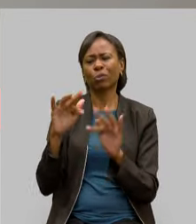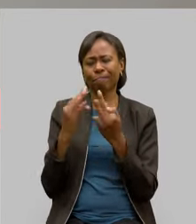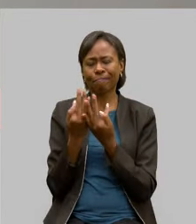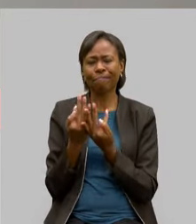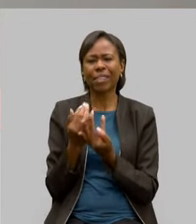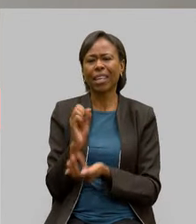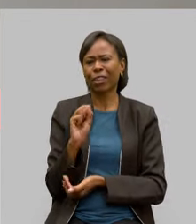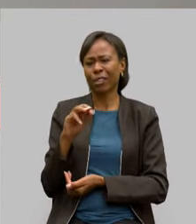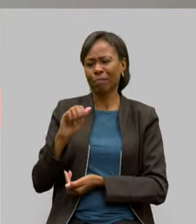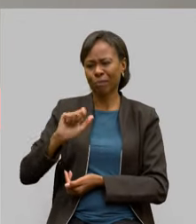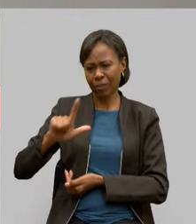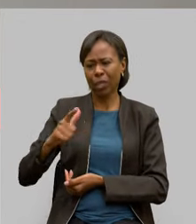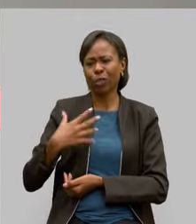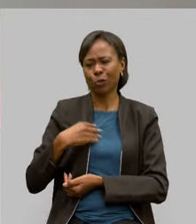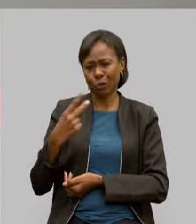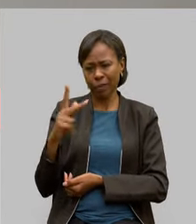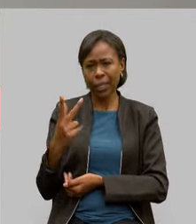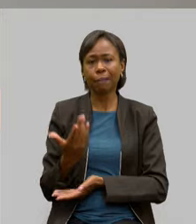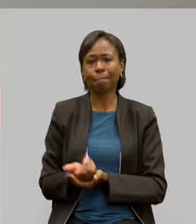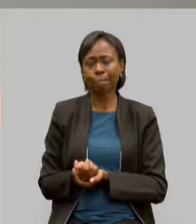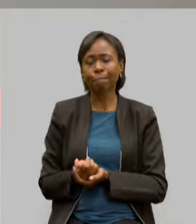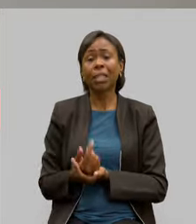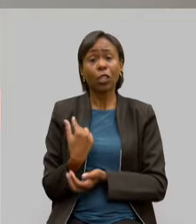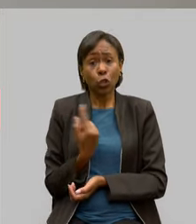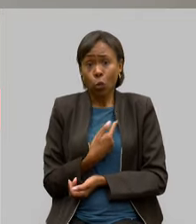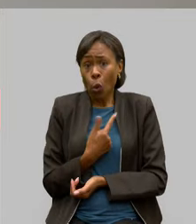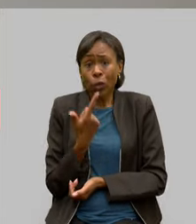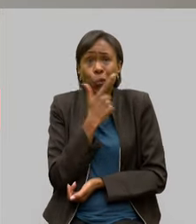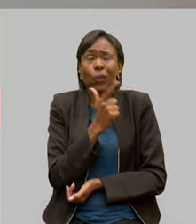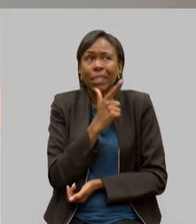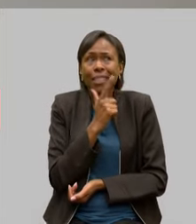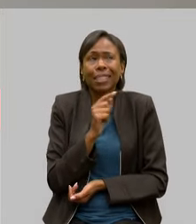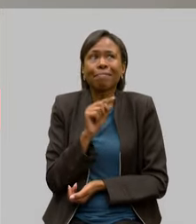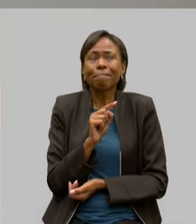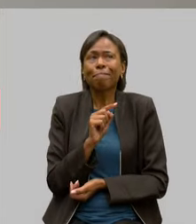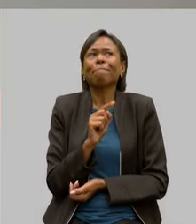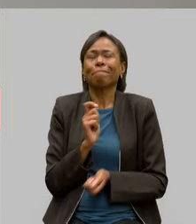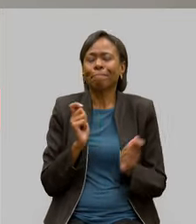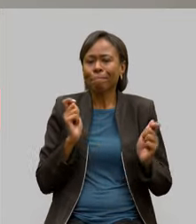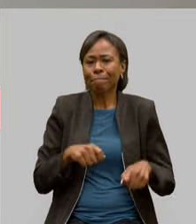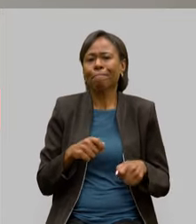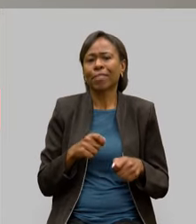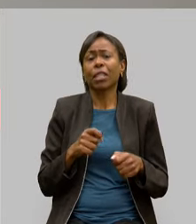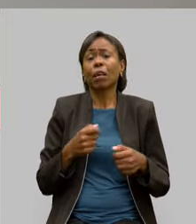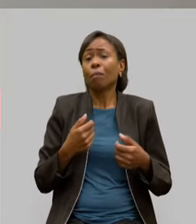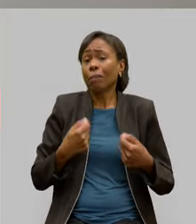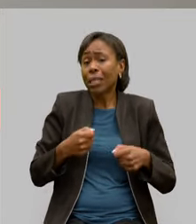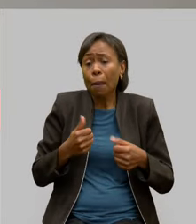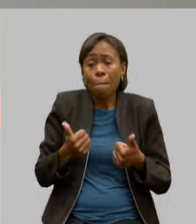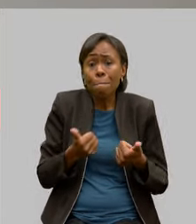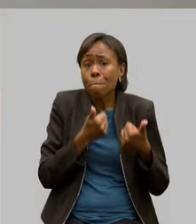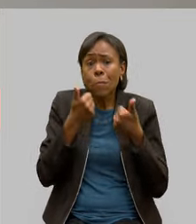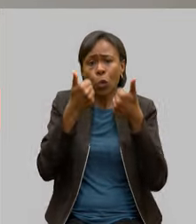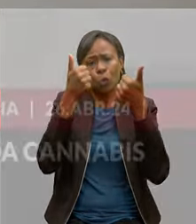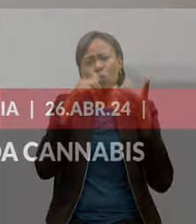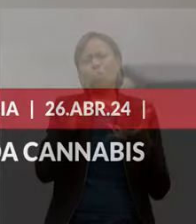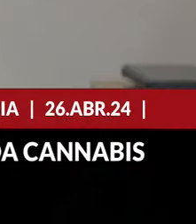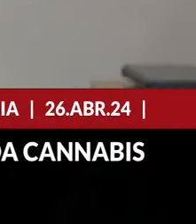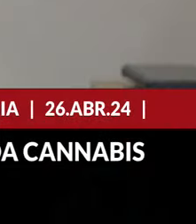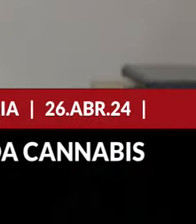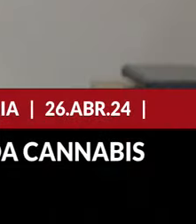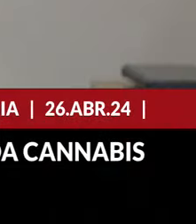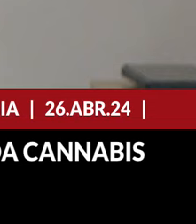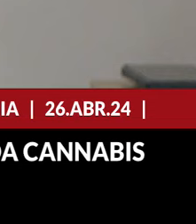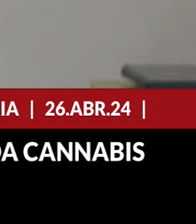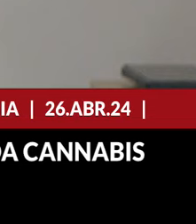nós conseguirmos isso já valeu a pena tem que ser melhor do que tá não é eh então quero